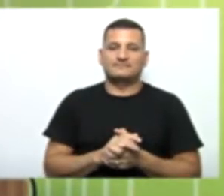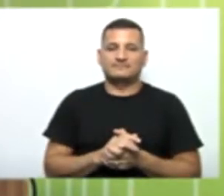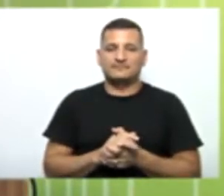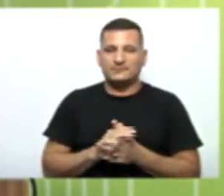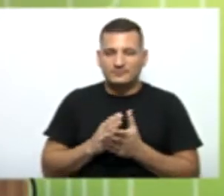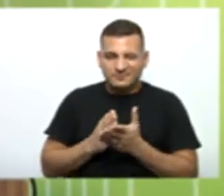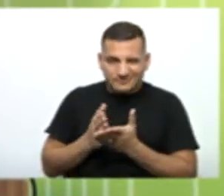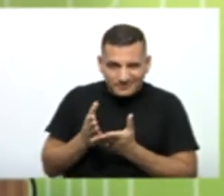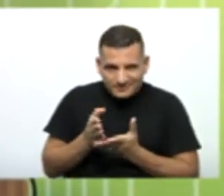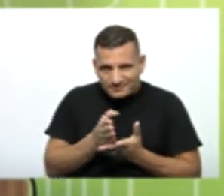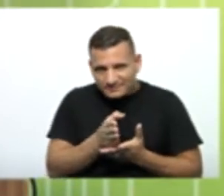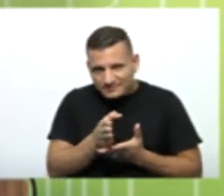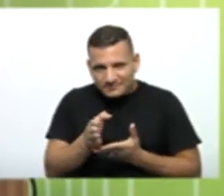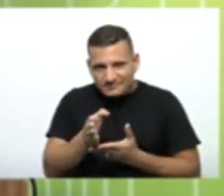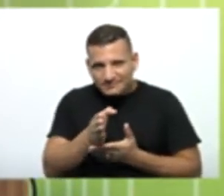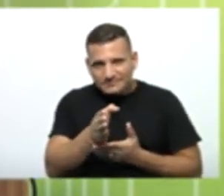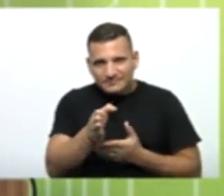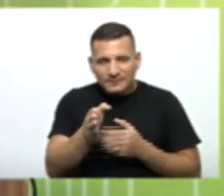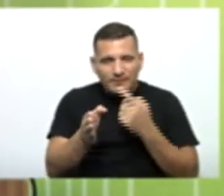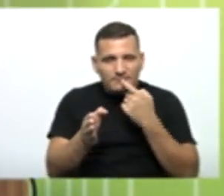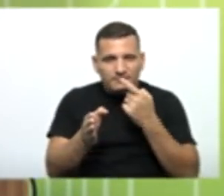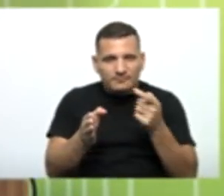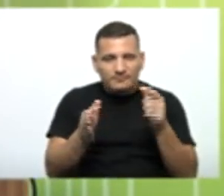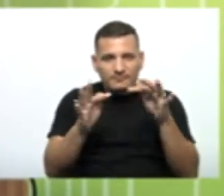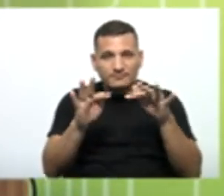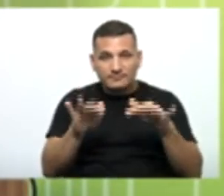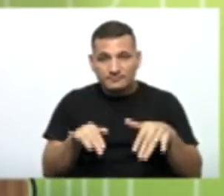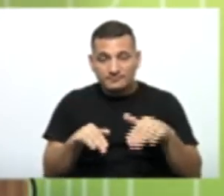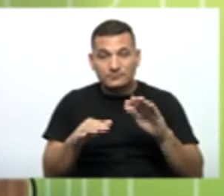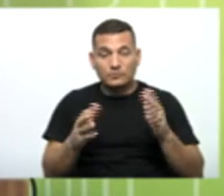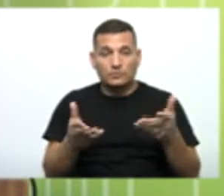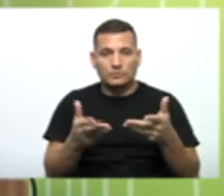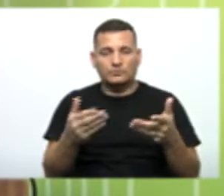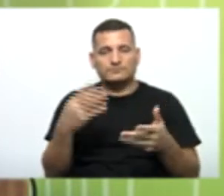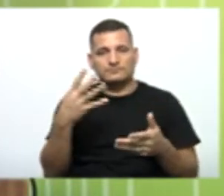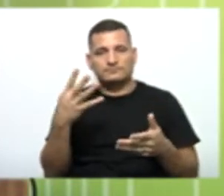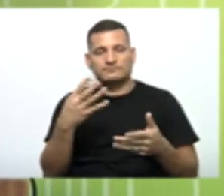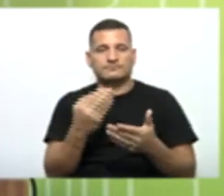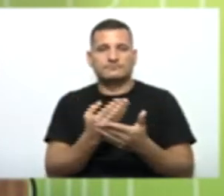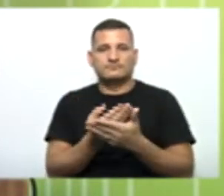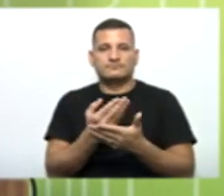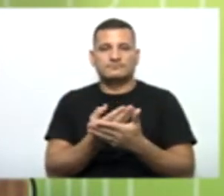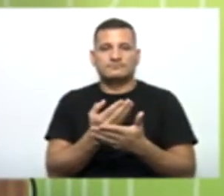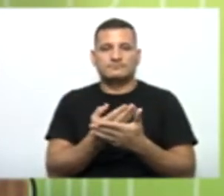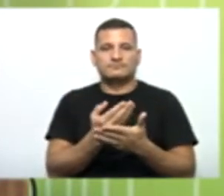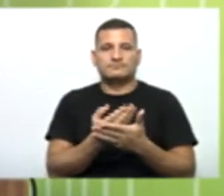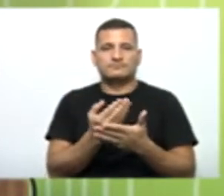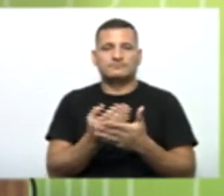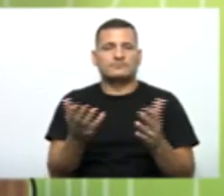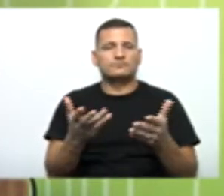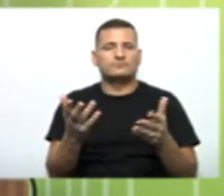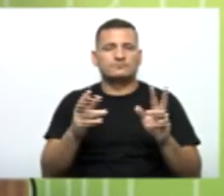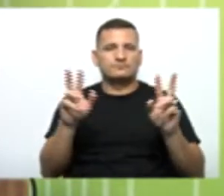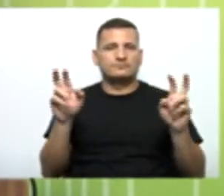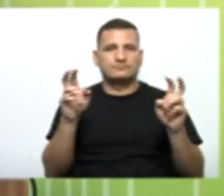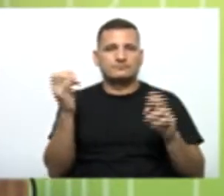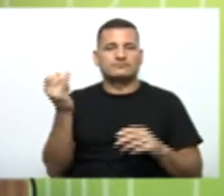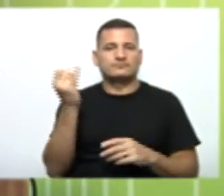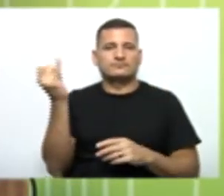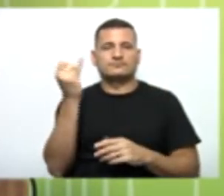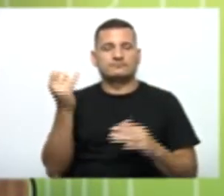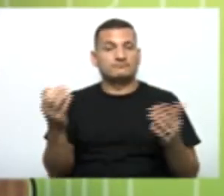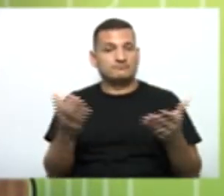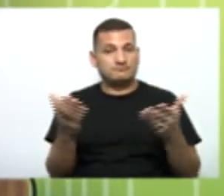chegando perto do fim, nosso quarto encontro. Hoje é um assunto muito importante, onde que nós vamos